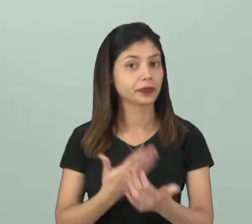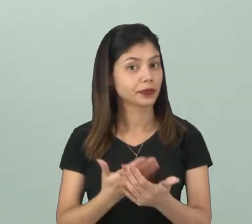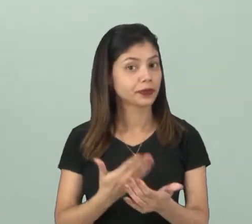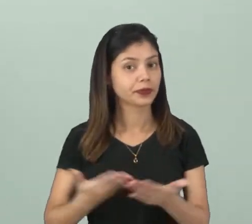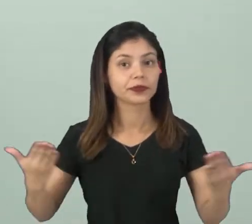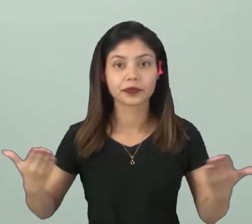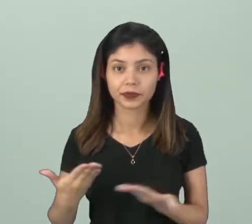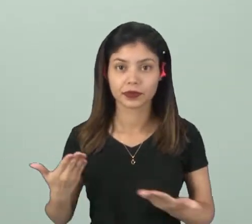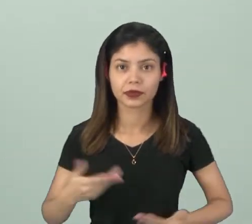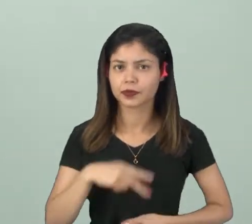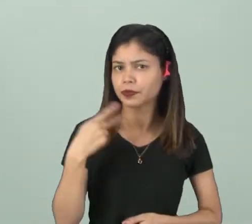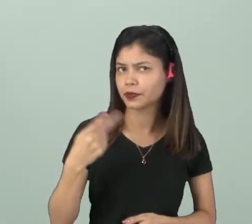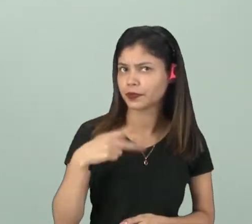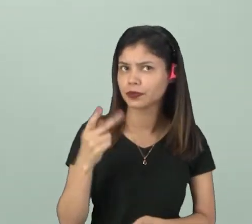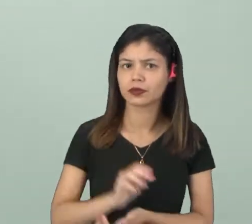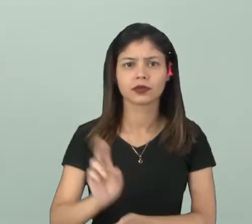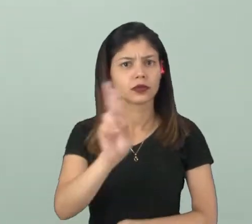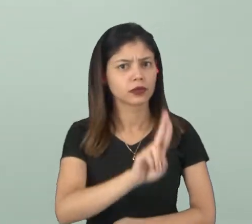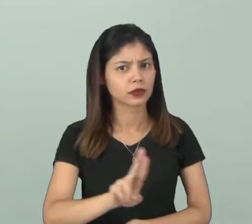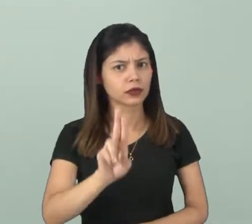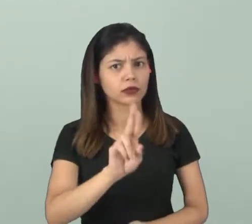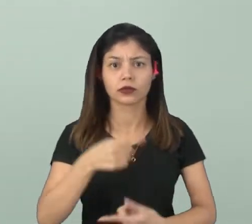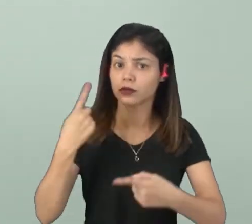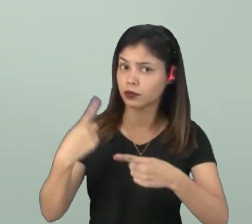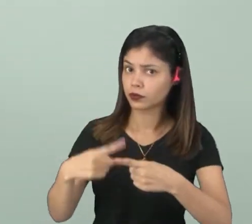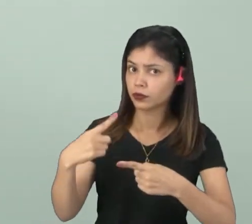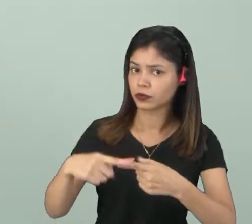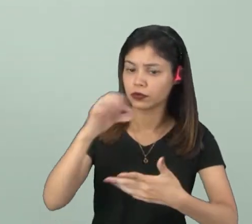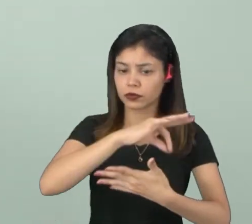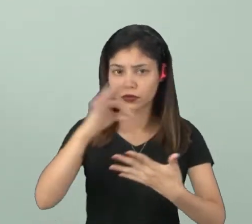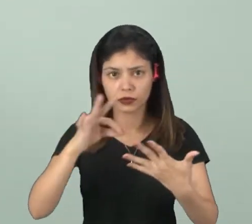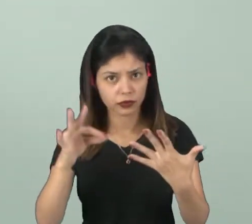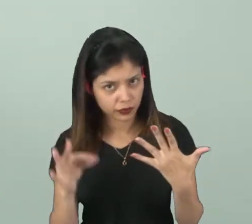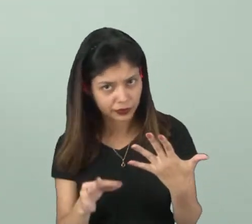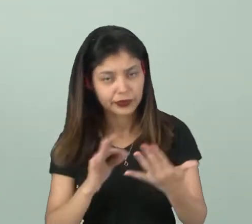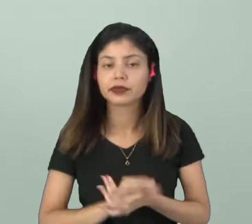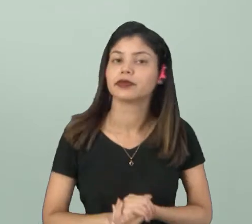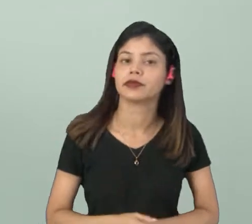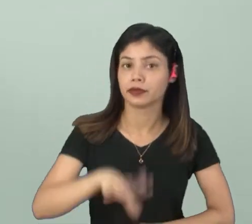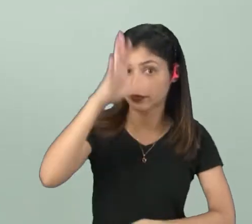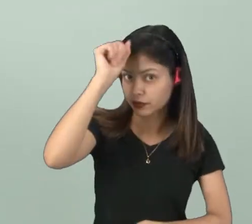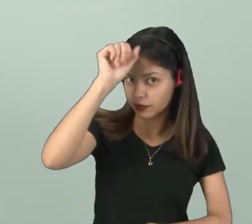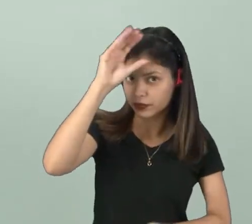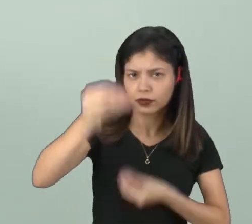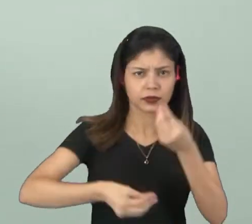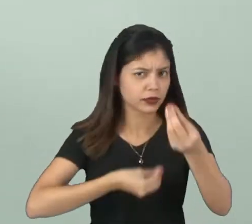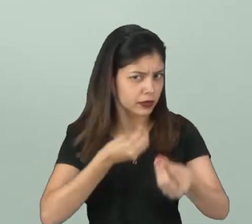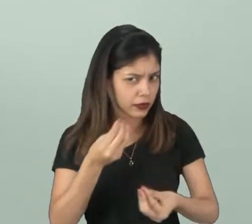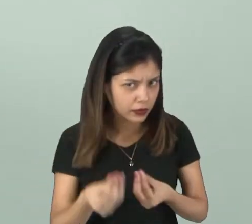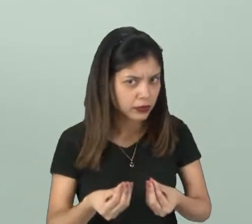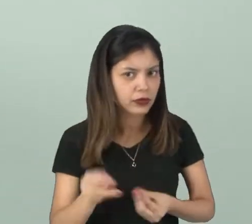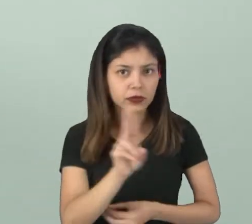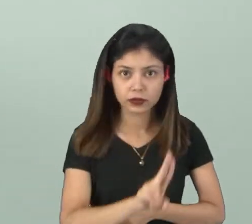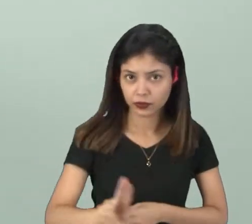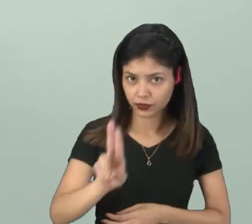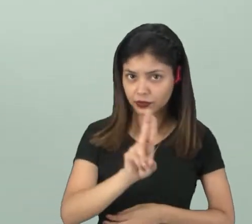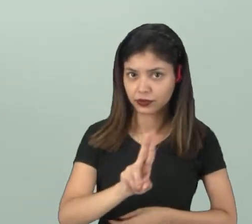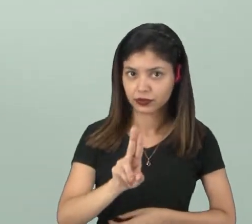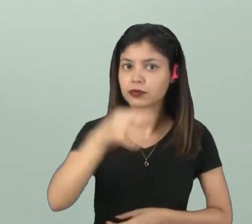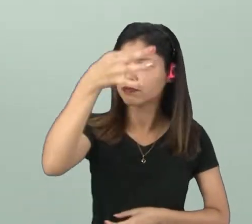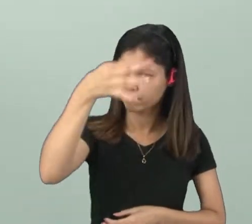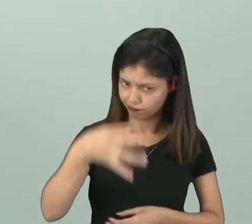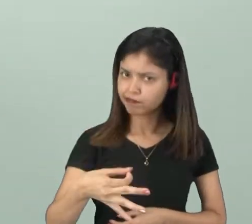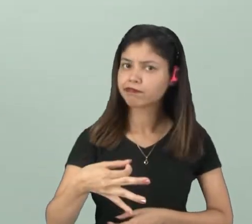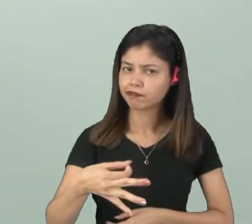de hoje, iremos falar sobre o uso dos porquês. Assim, vamos aprender como devemos utilizá-los de